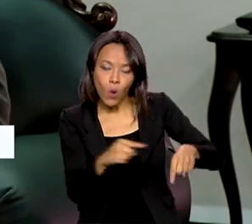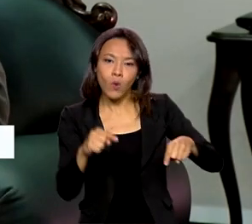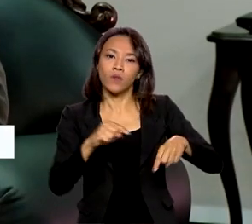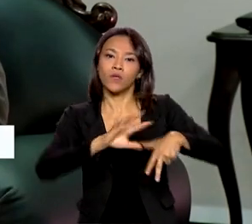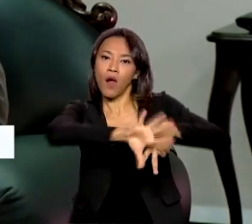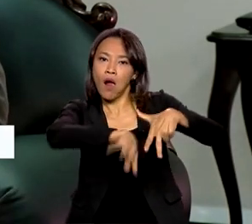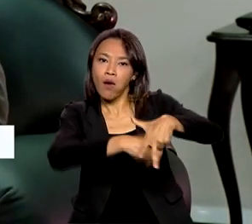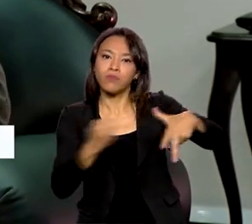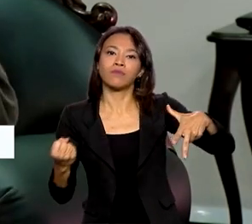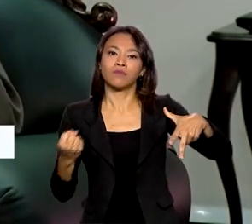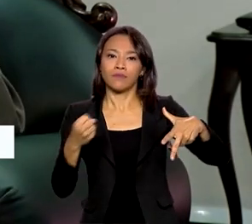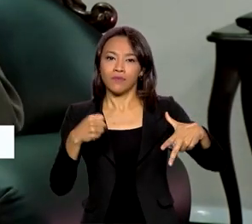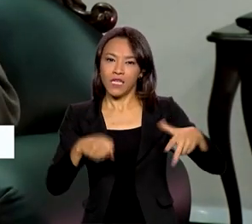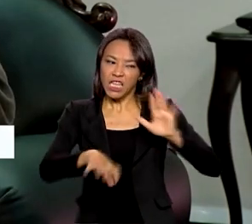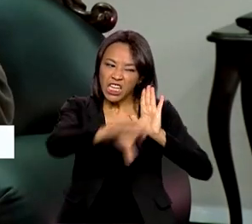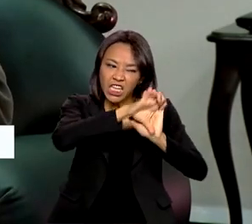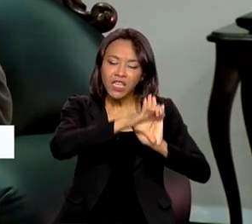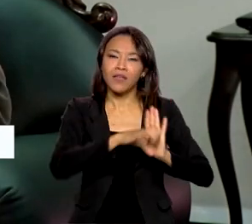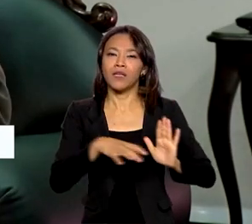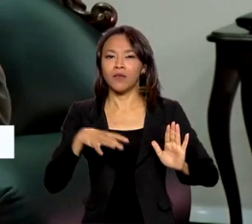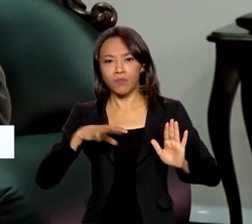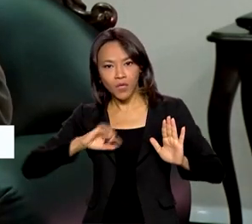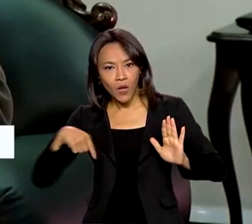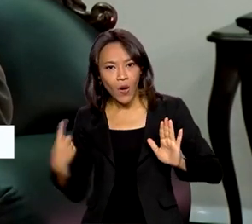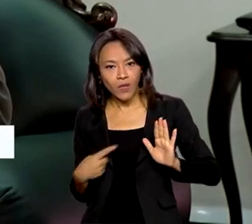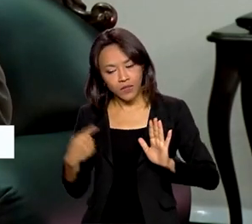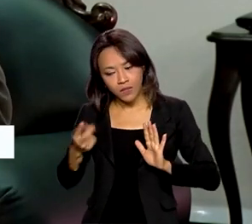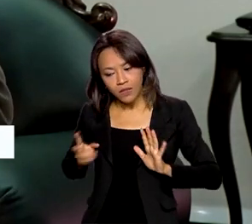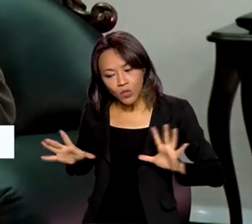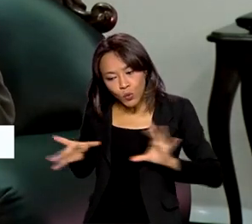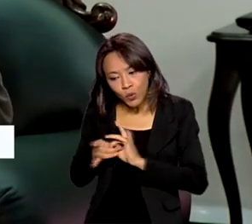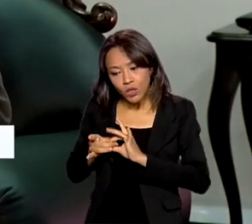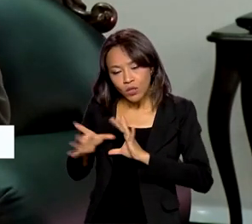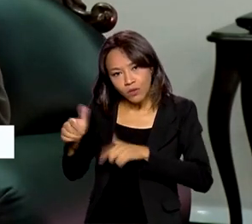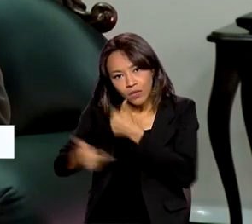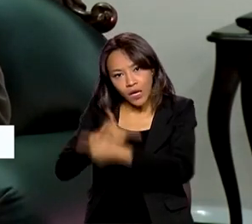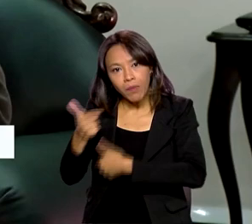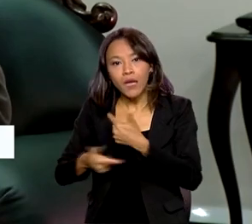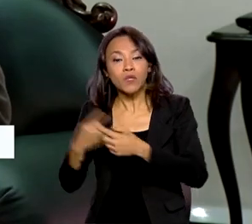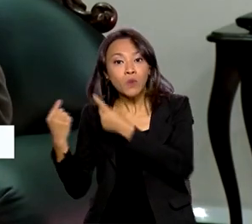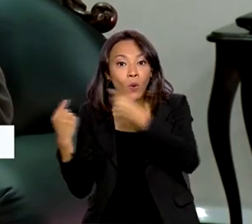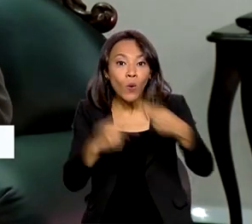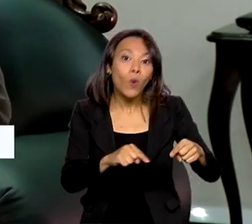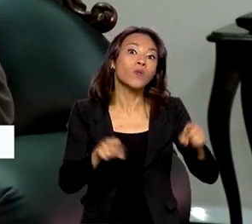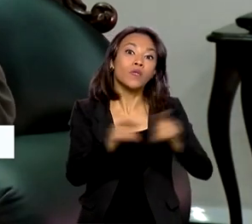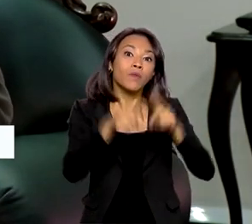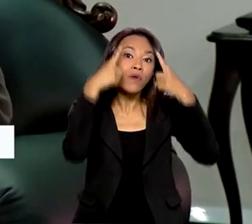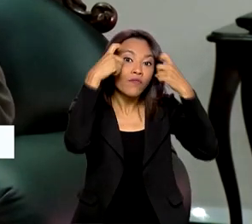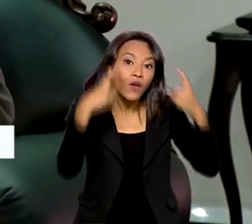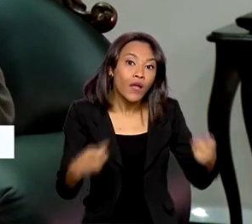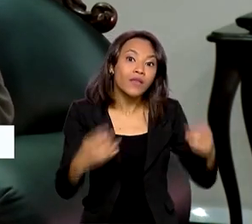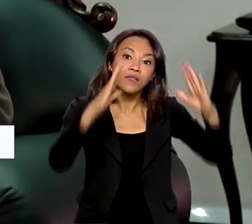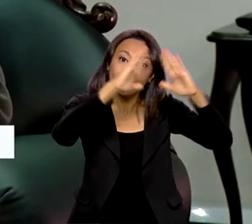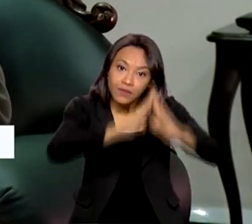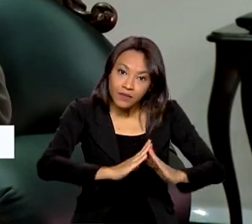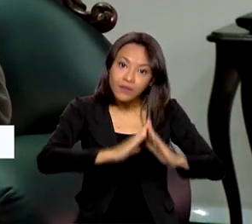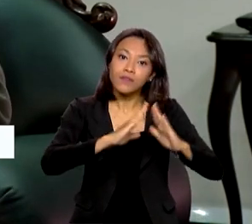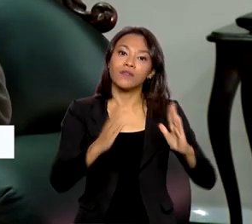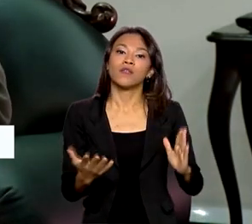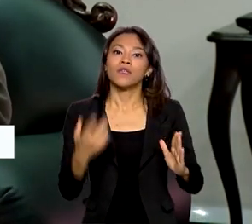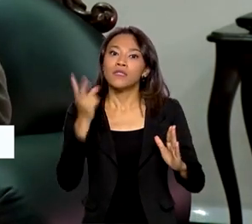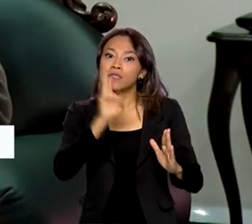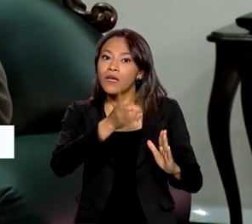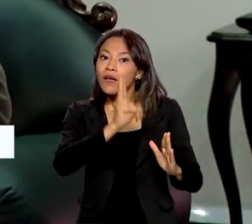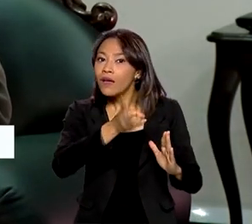Isso vai ser feito aqui as operações Integradas como nós descemos e Combate à violência doméstica também eu quero manter a gente sempre